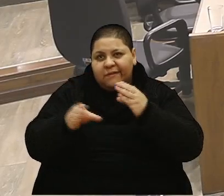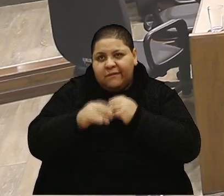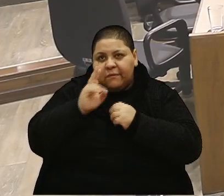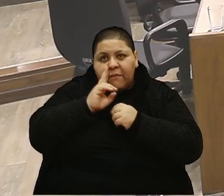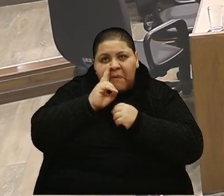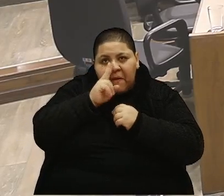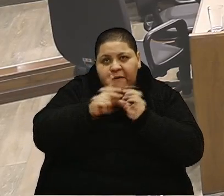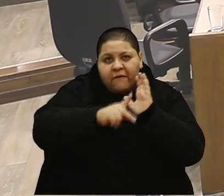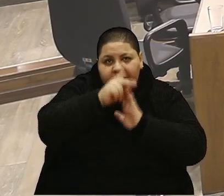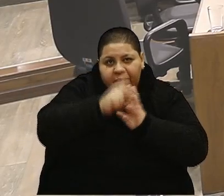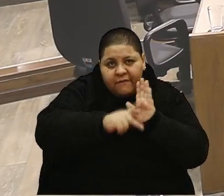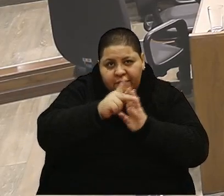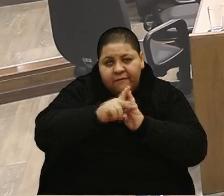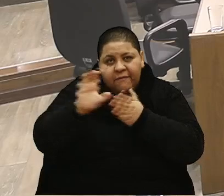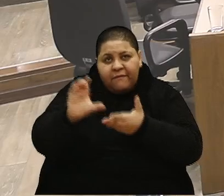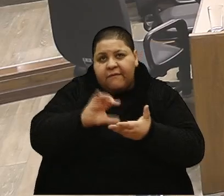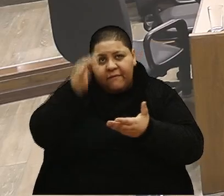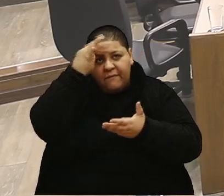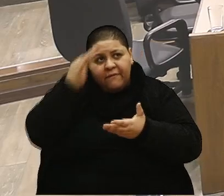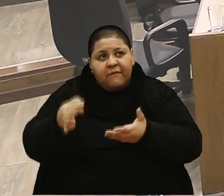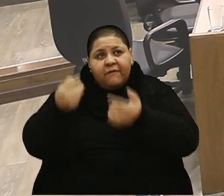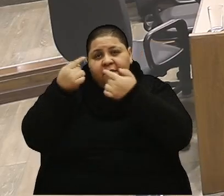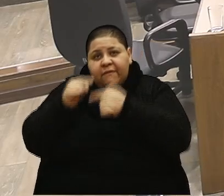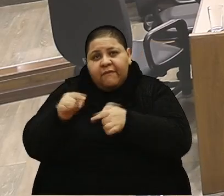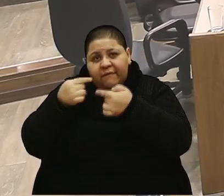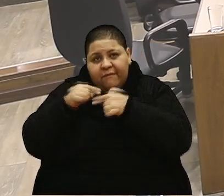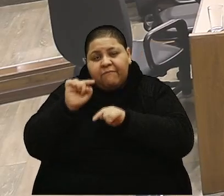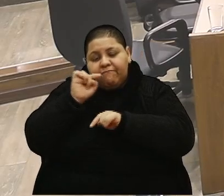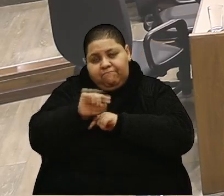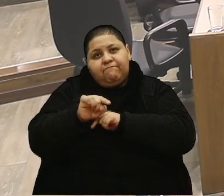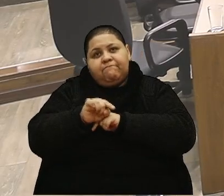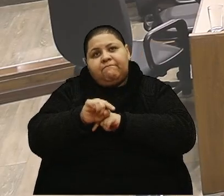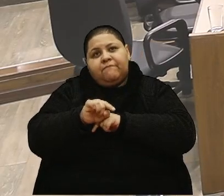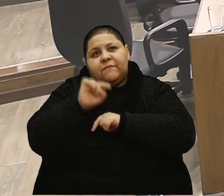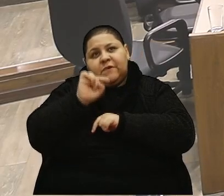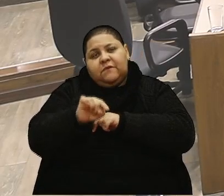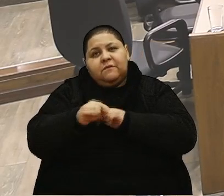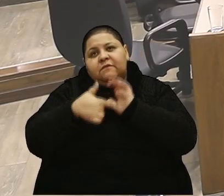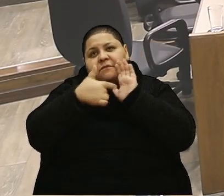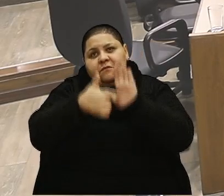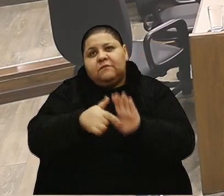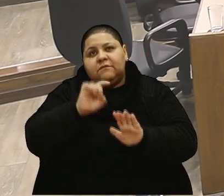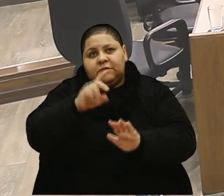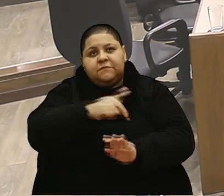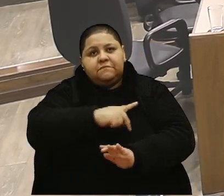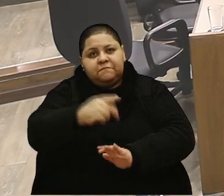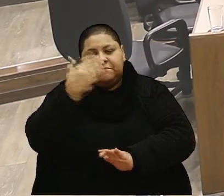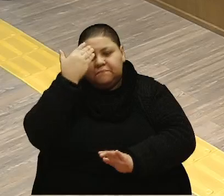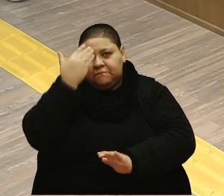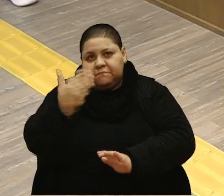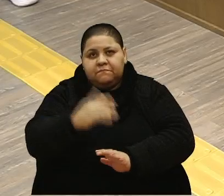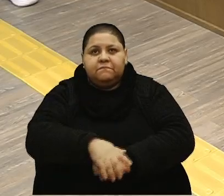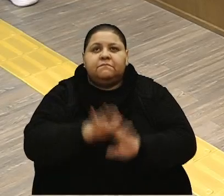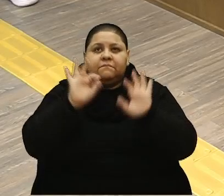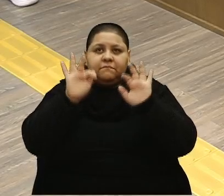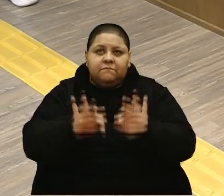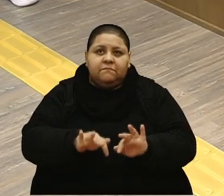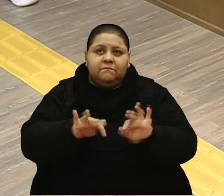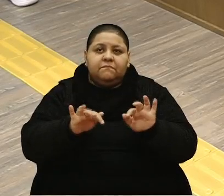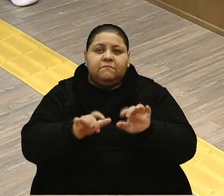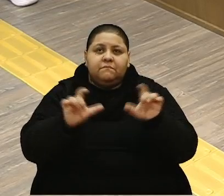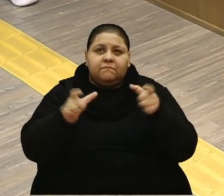tanto do projeto quanto do recurso, e entender que os desafios das grandes cidades são esses e que se apresentam para nós. Era isso, presidente. Muito obrigado. Encerrado o espaço do